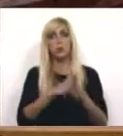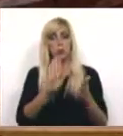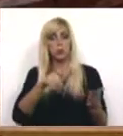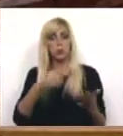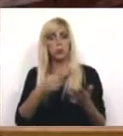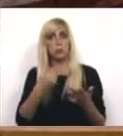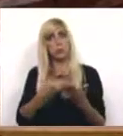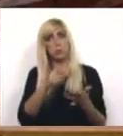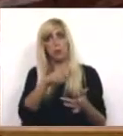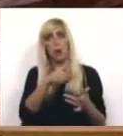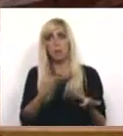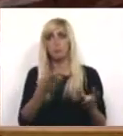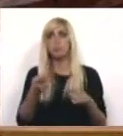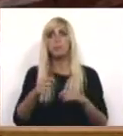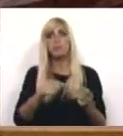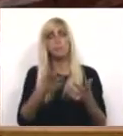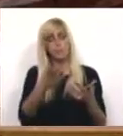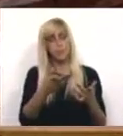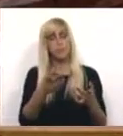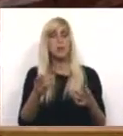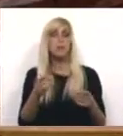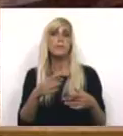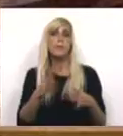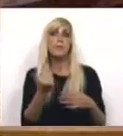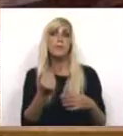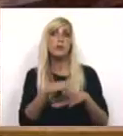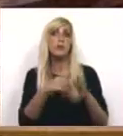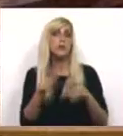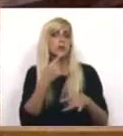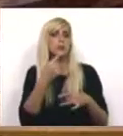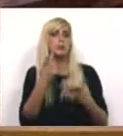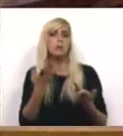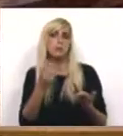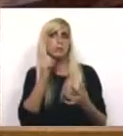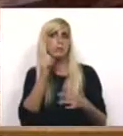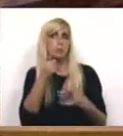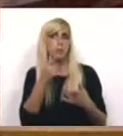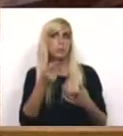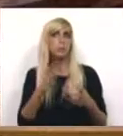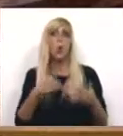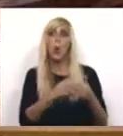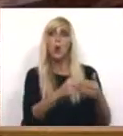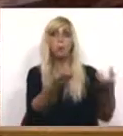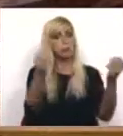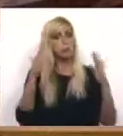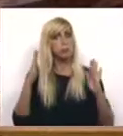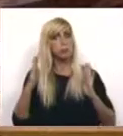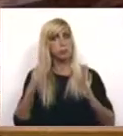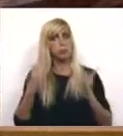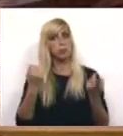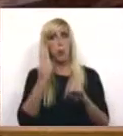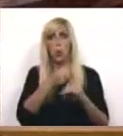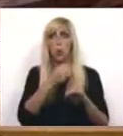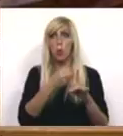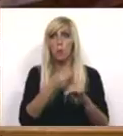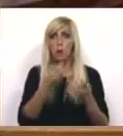mobilizar. Mas há ainda nesta matéria muito a fazer. Estamos a falar, por exemplo, no ordenamento florestal, no combate à